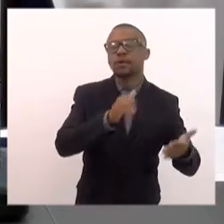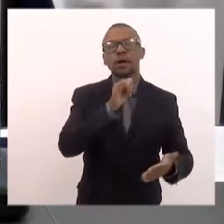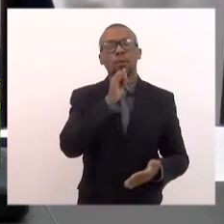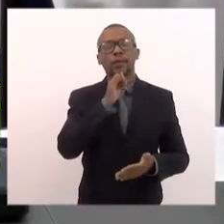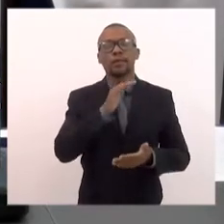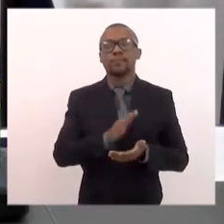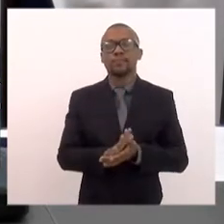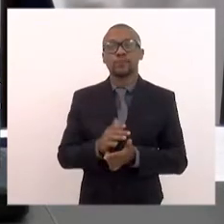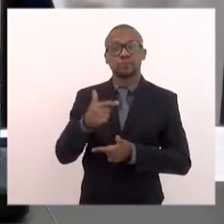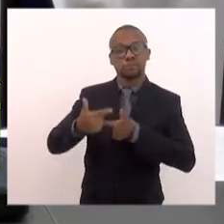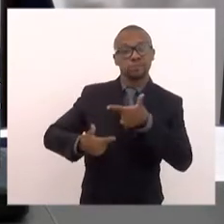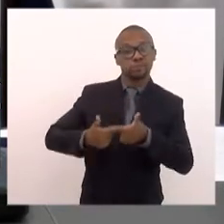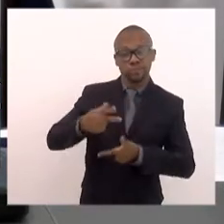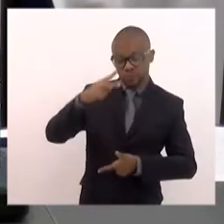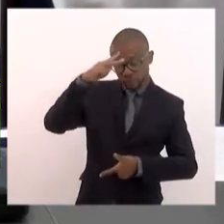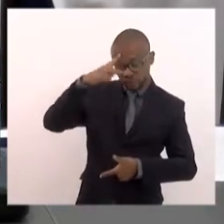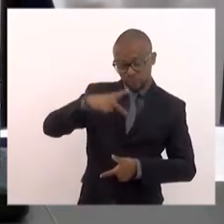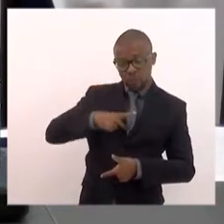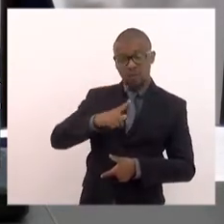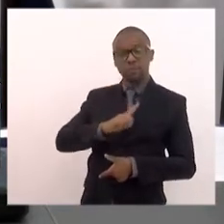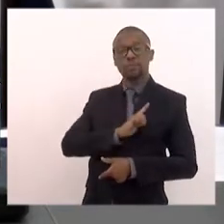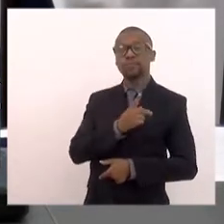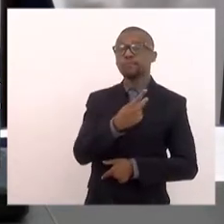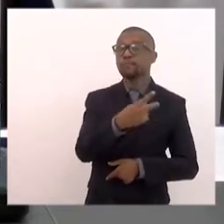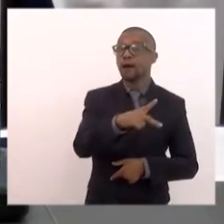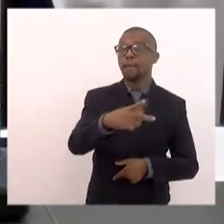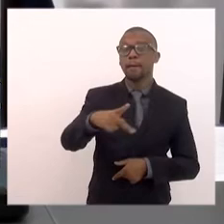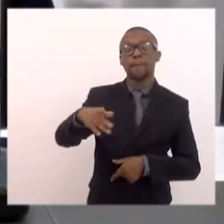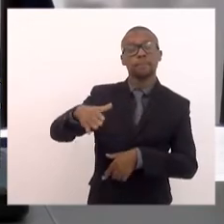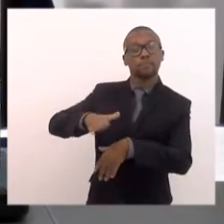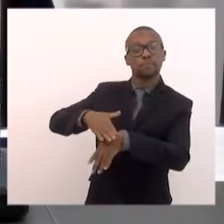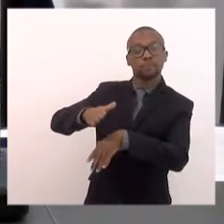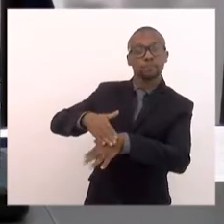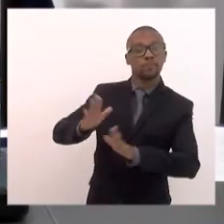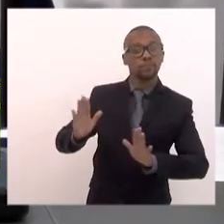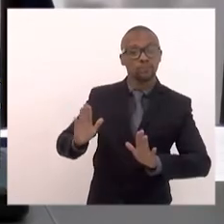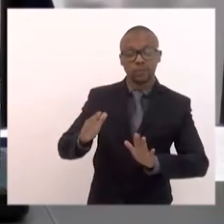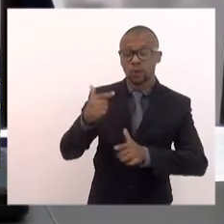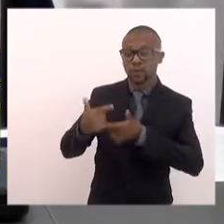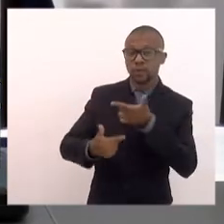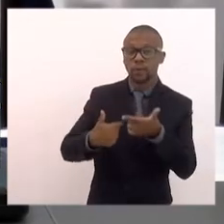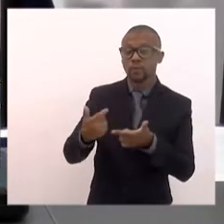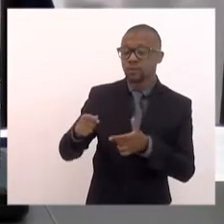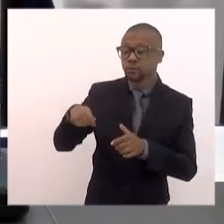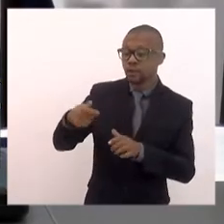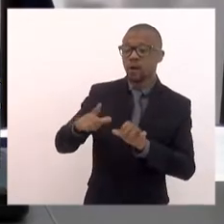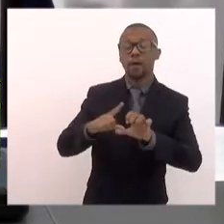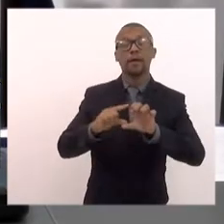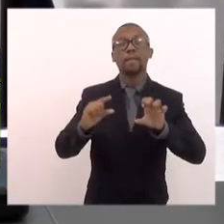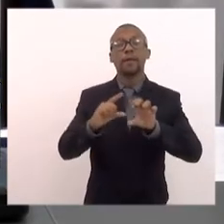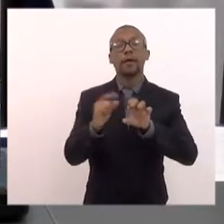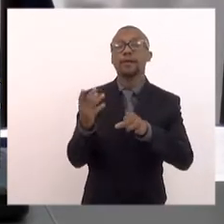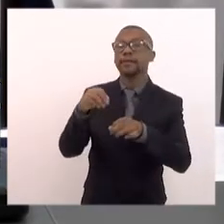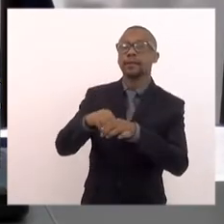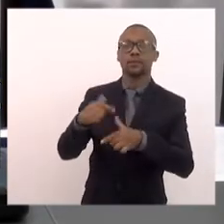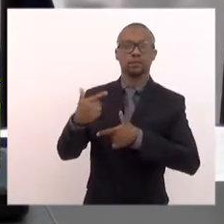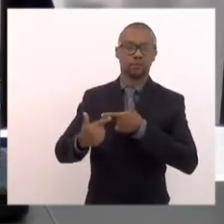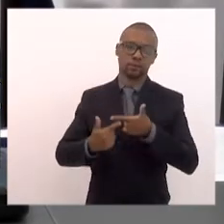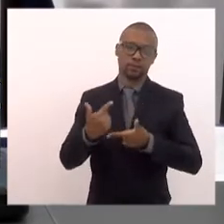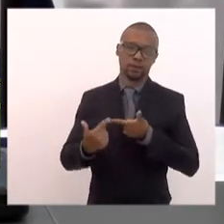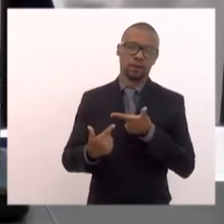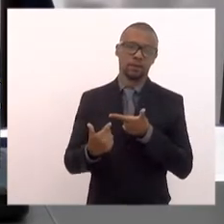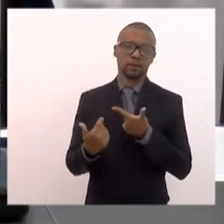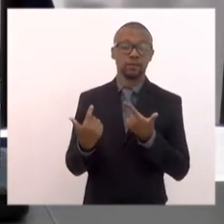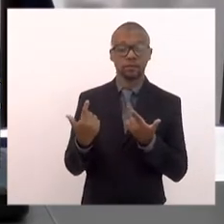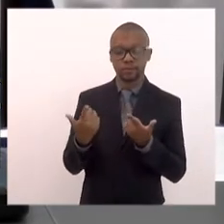atividades autogestionárias, né? Os trabalhadores e trabalhadoras empreendem as suas próprias atividades. São atividades,